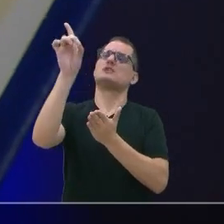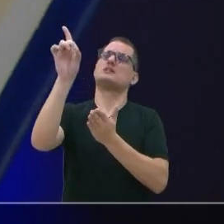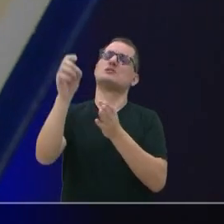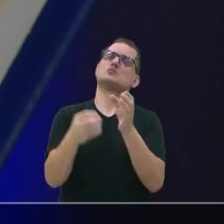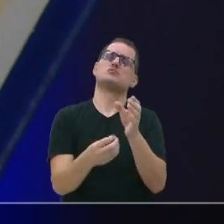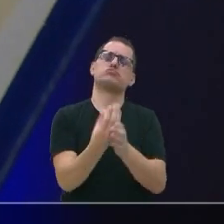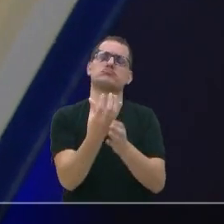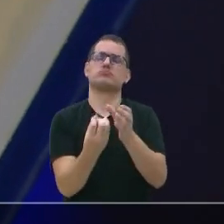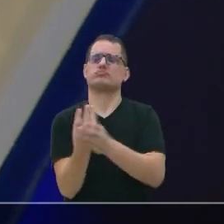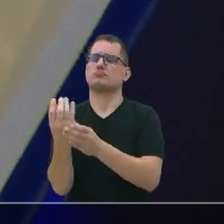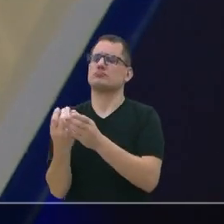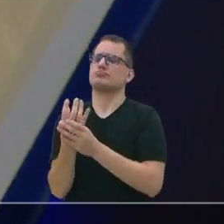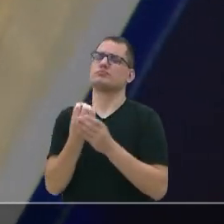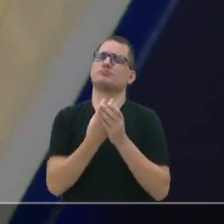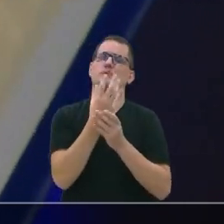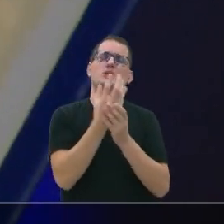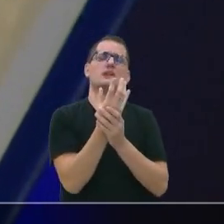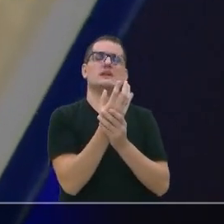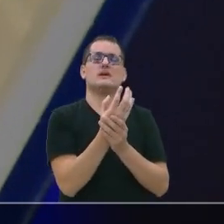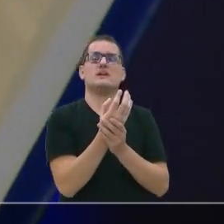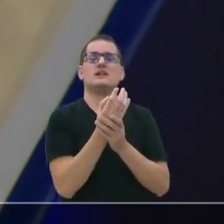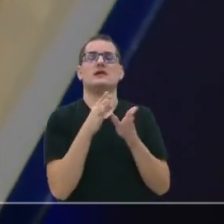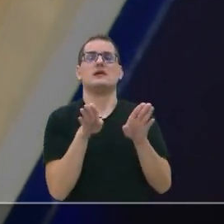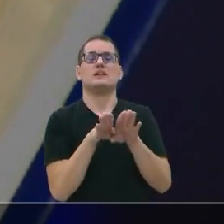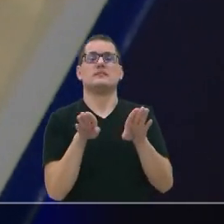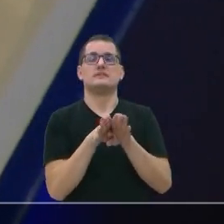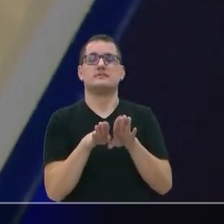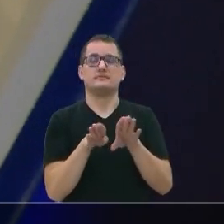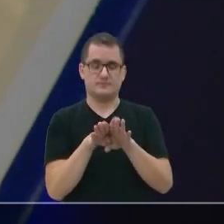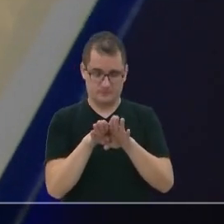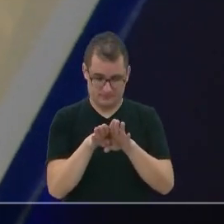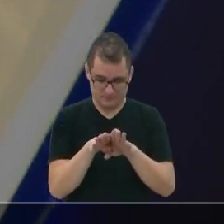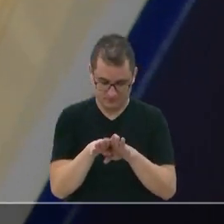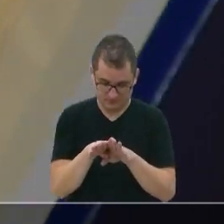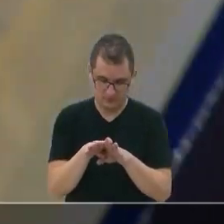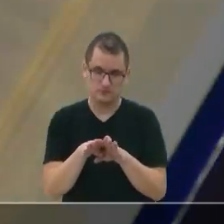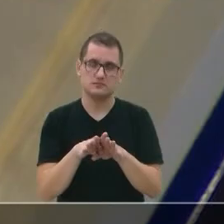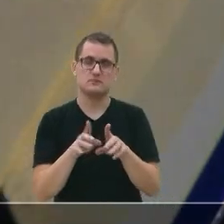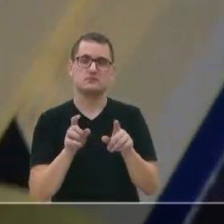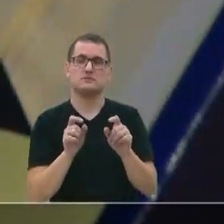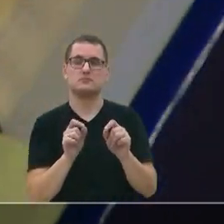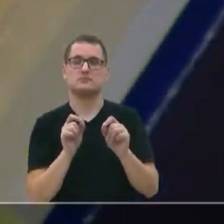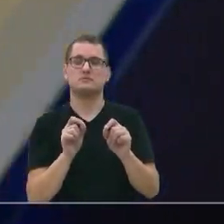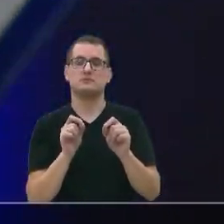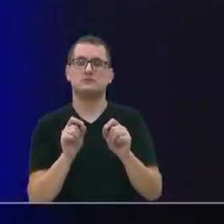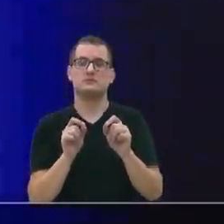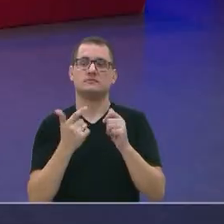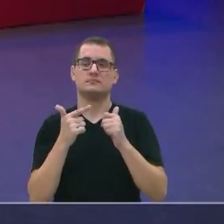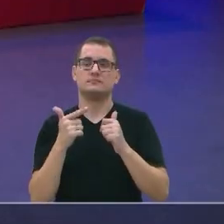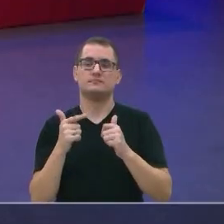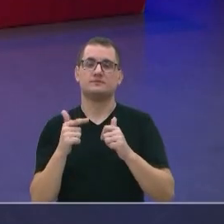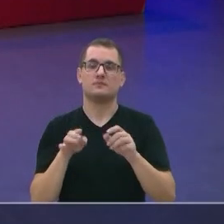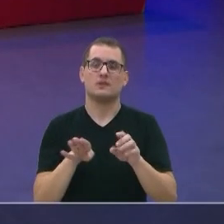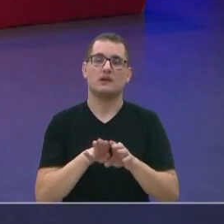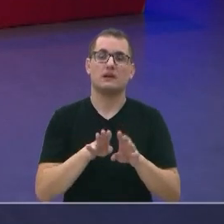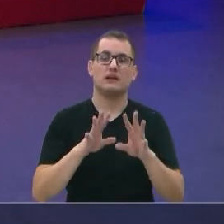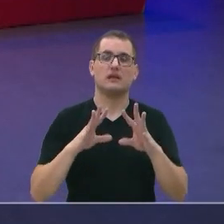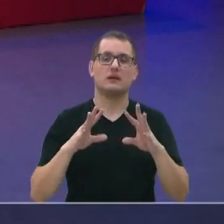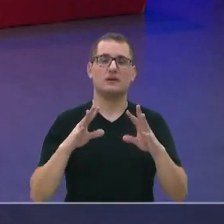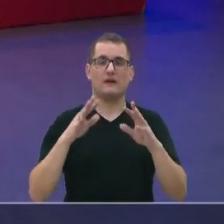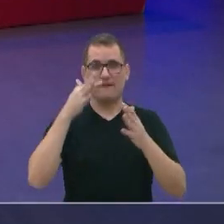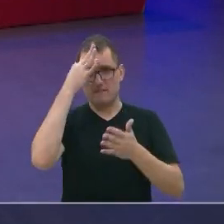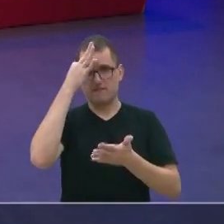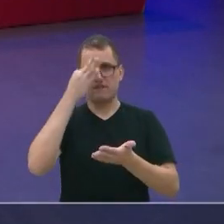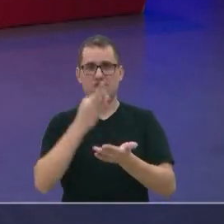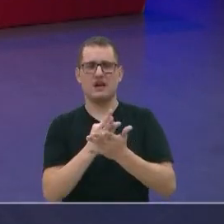vê surgiu do que não aparece. E pela fé toda a história